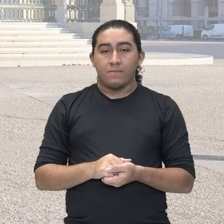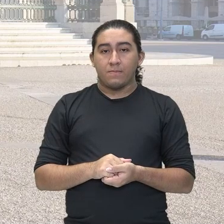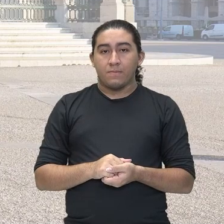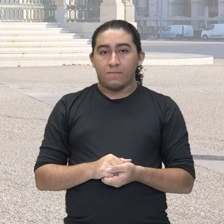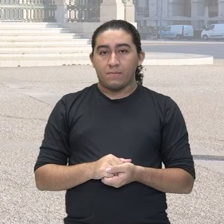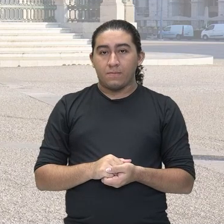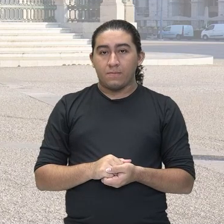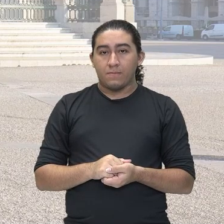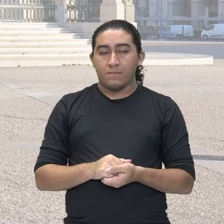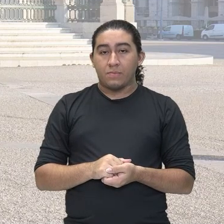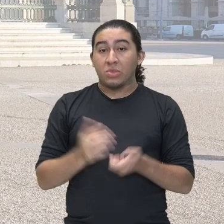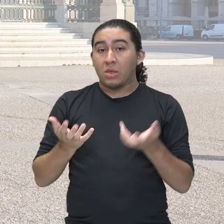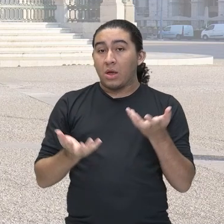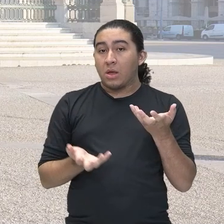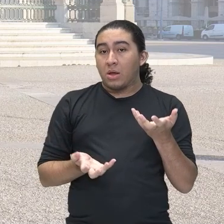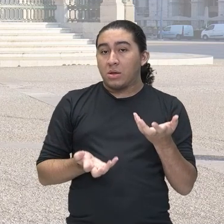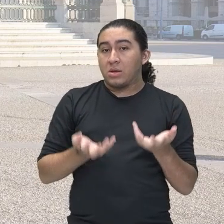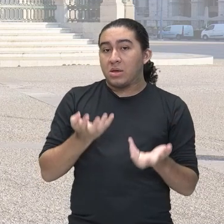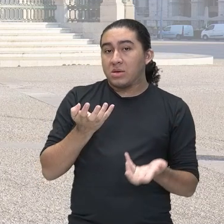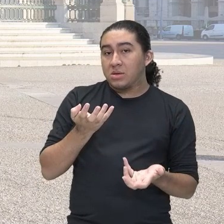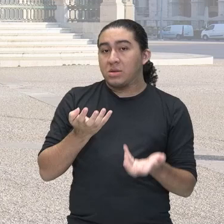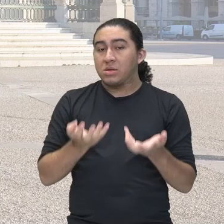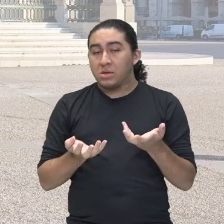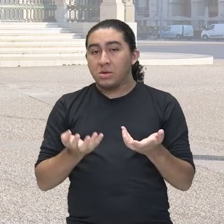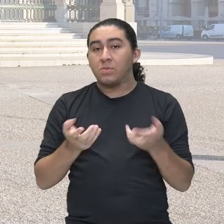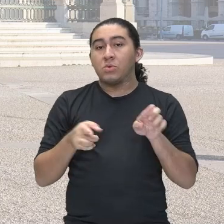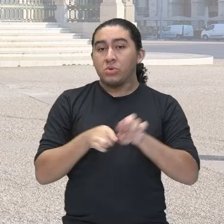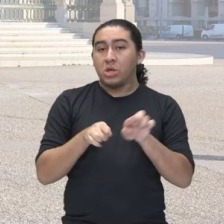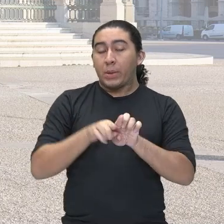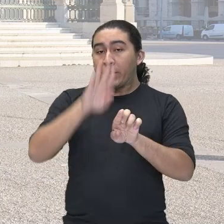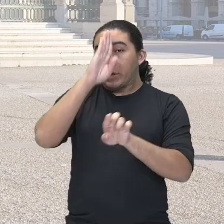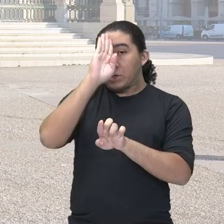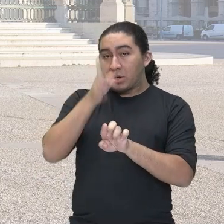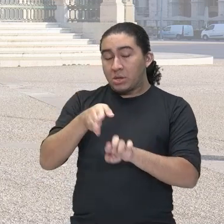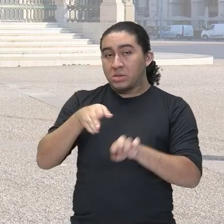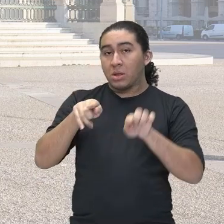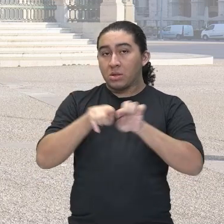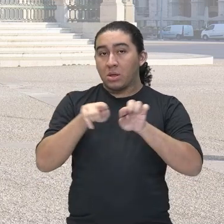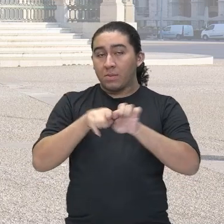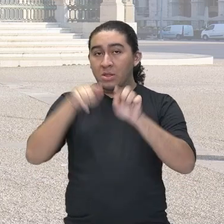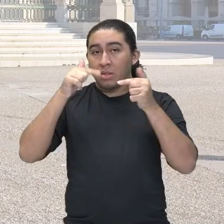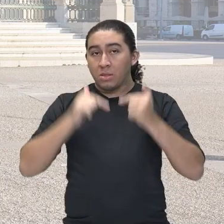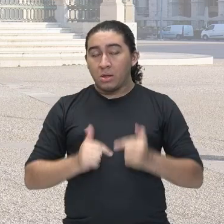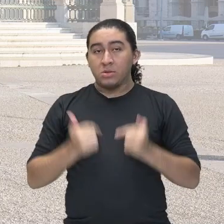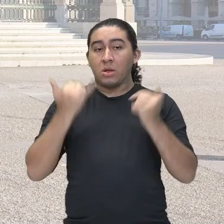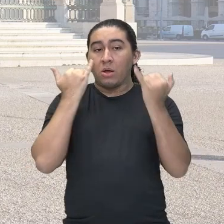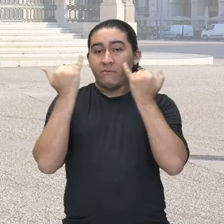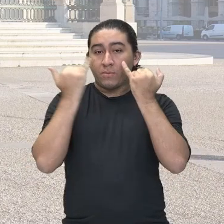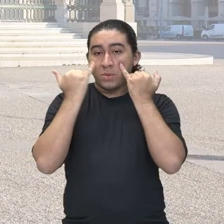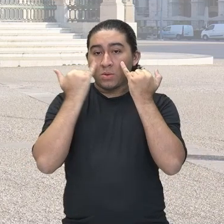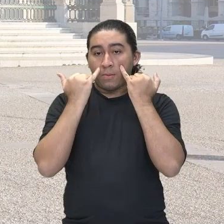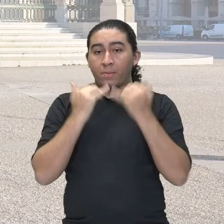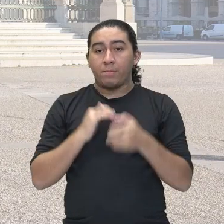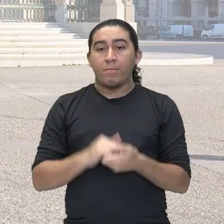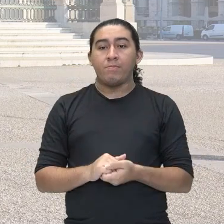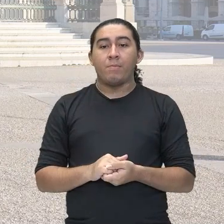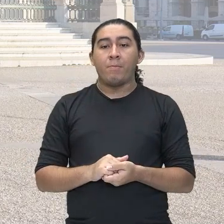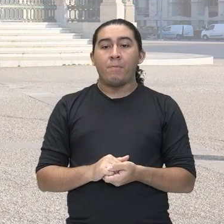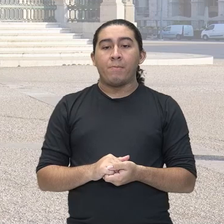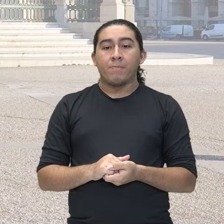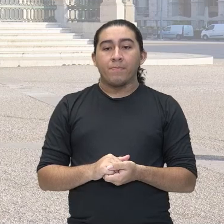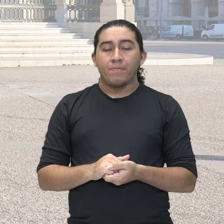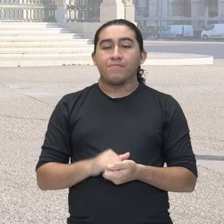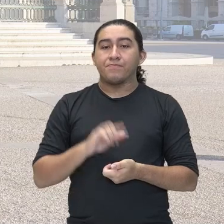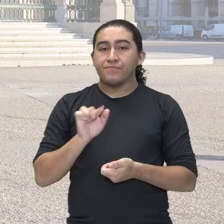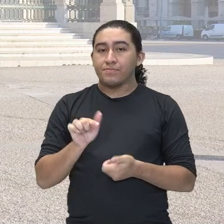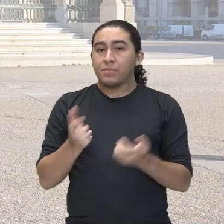pela proporção, pela objetividade e pela transparência. Então, essa busca de equilíbrio é